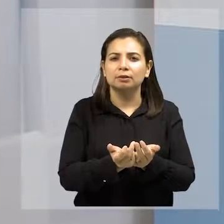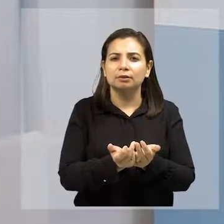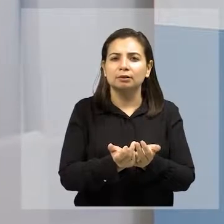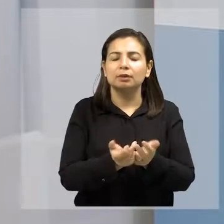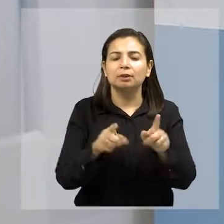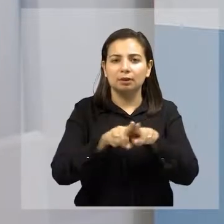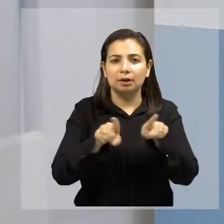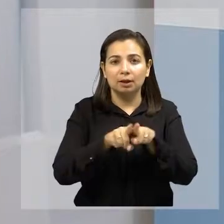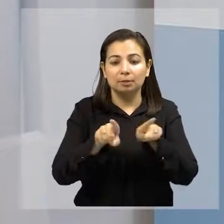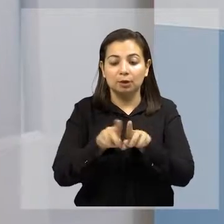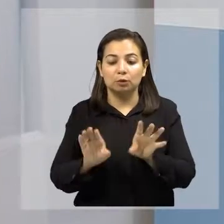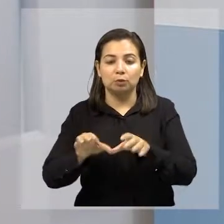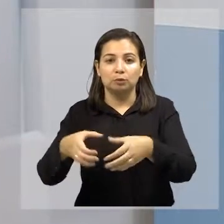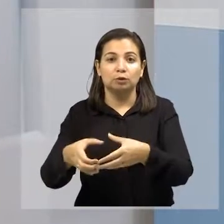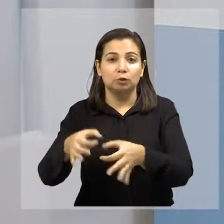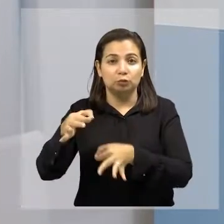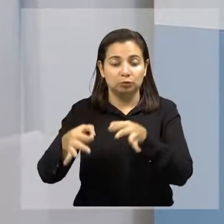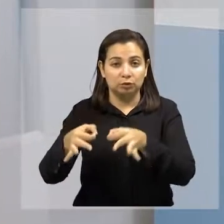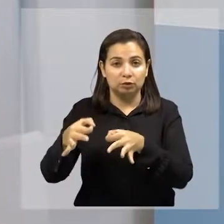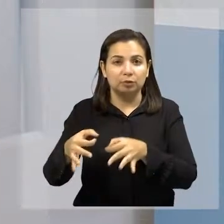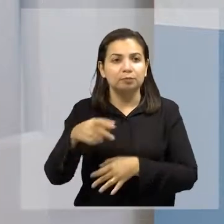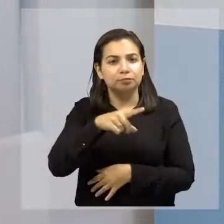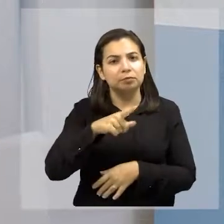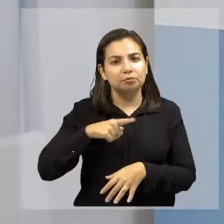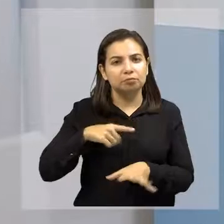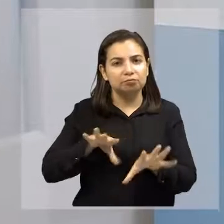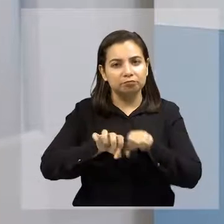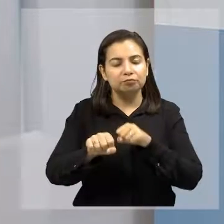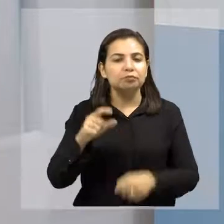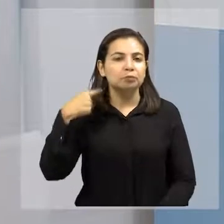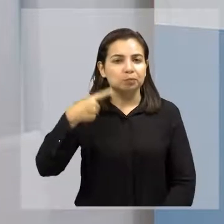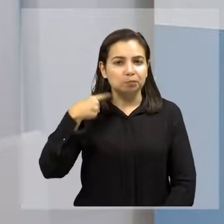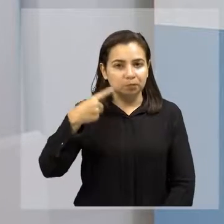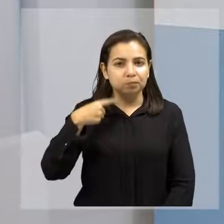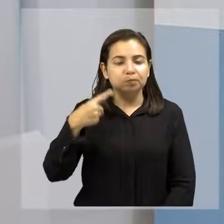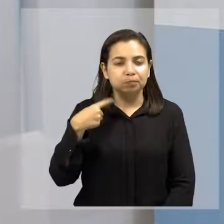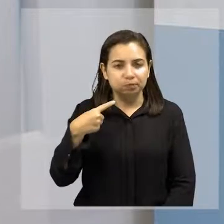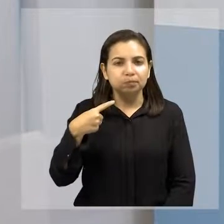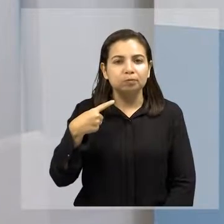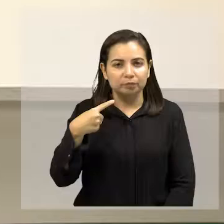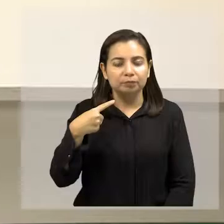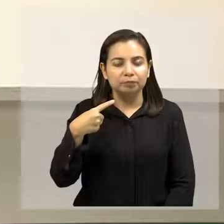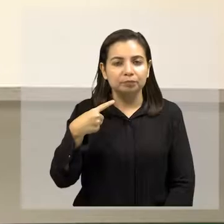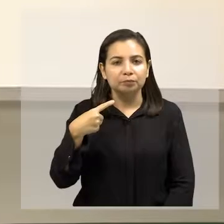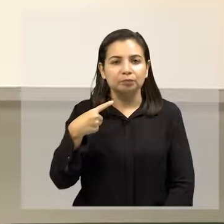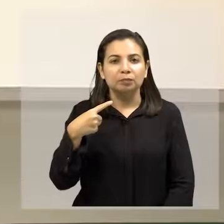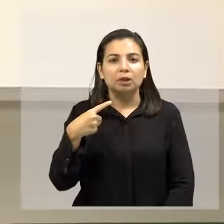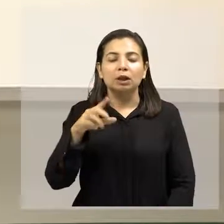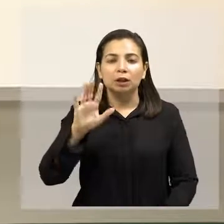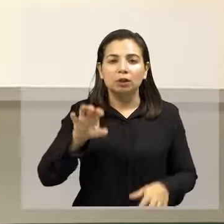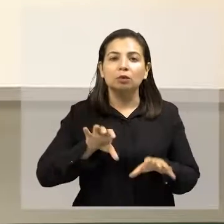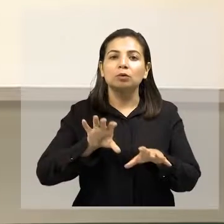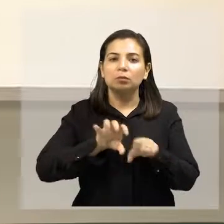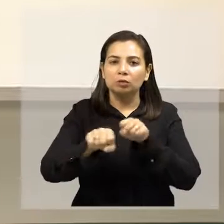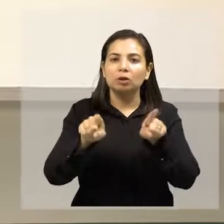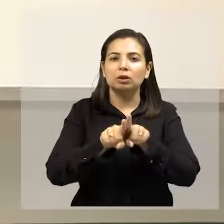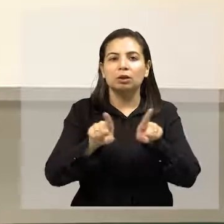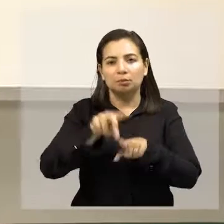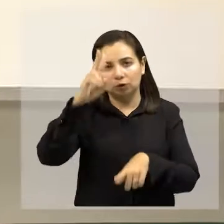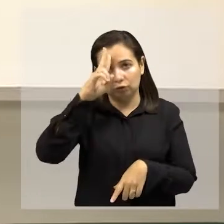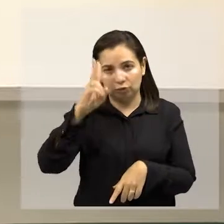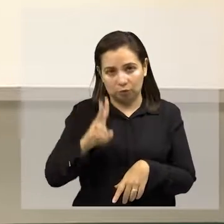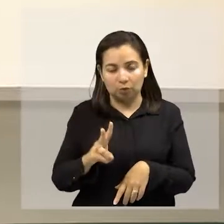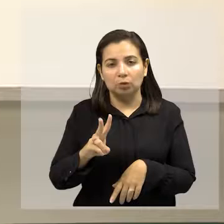formação jurídica, bacharel em Direito pela Universidade Federal do Ceará e em História, formado em História pela